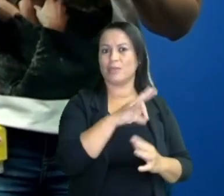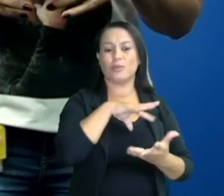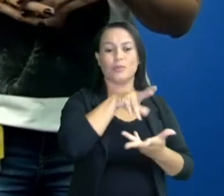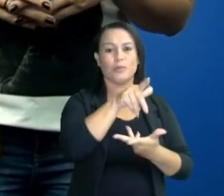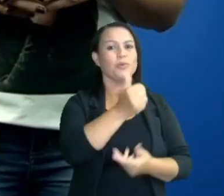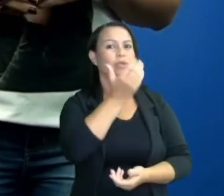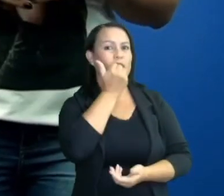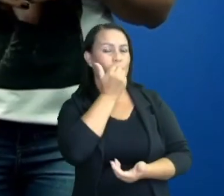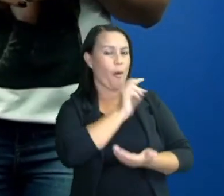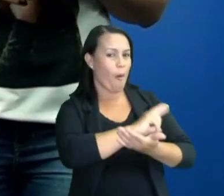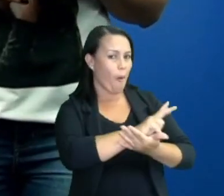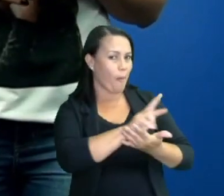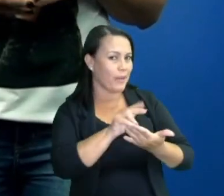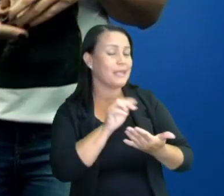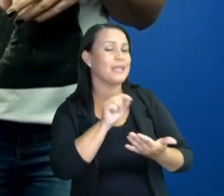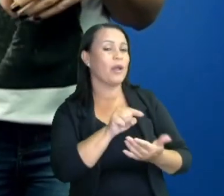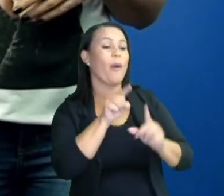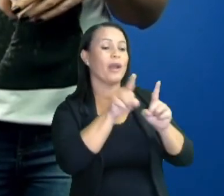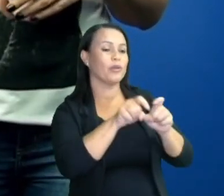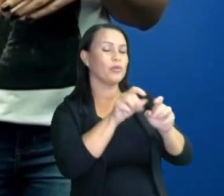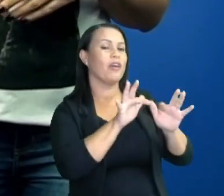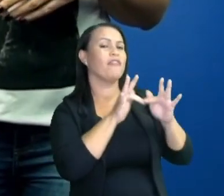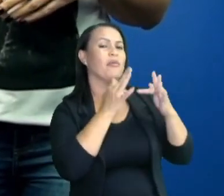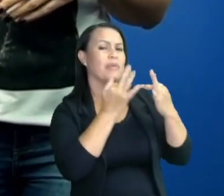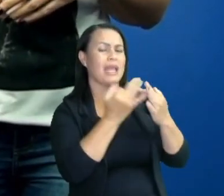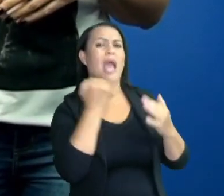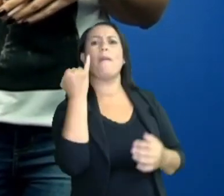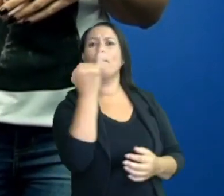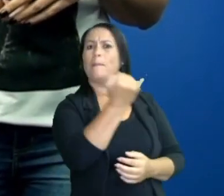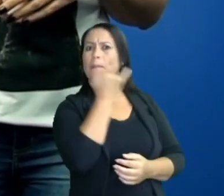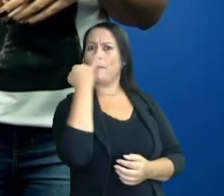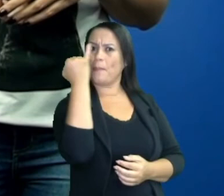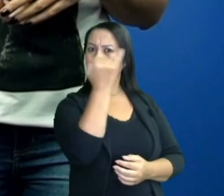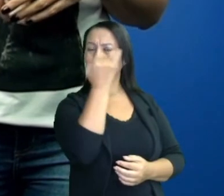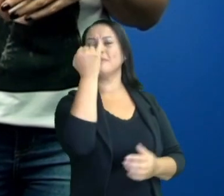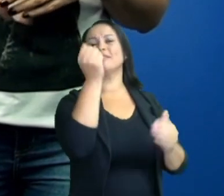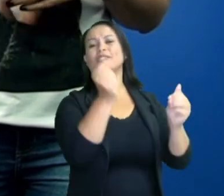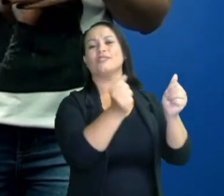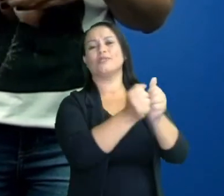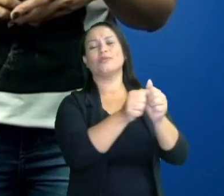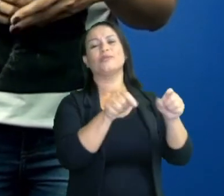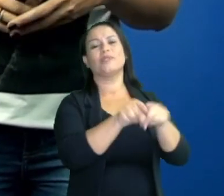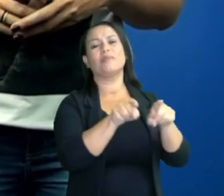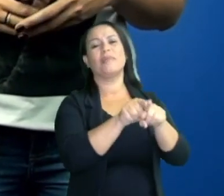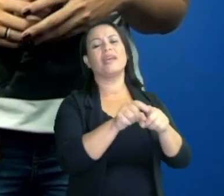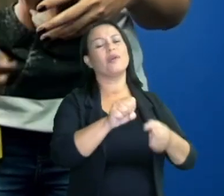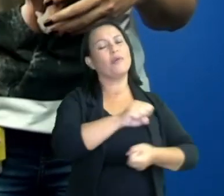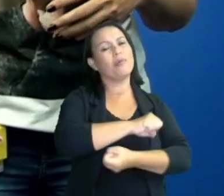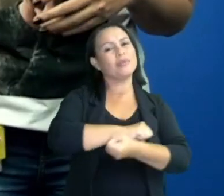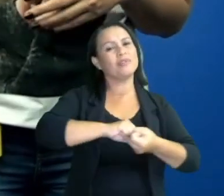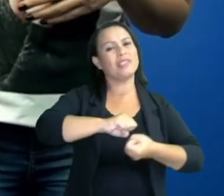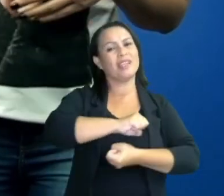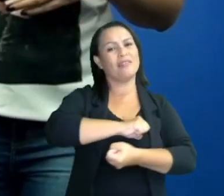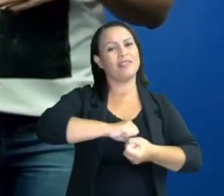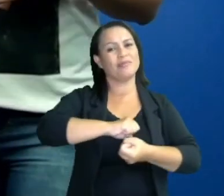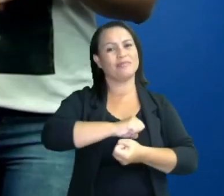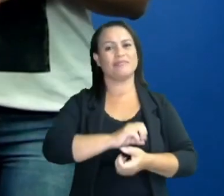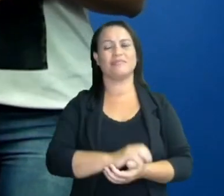alimentos são agricultura familiar é muito importante juntamente com a agricultura sustentável